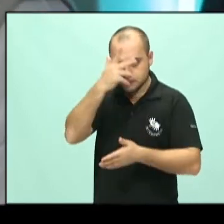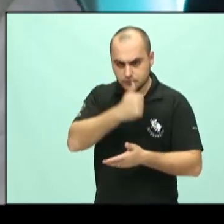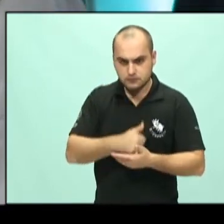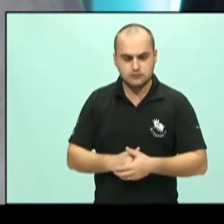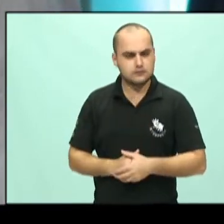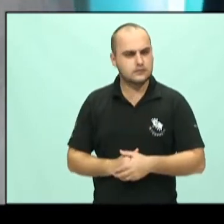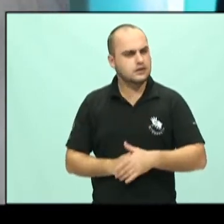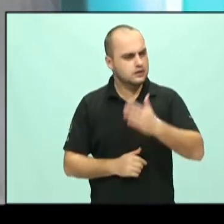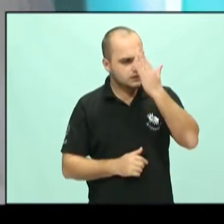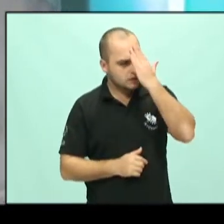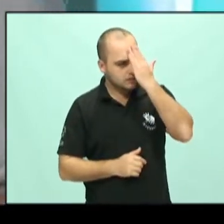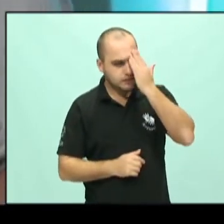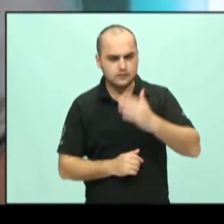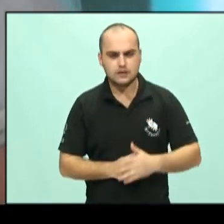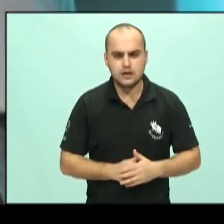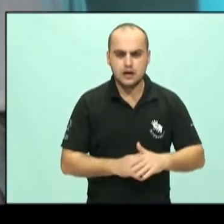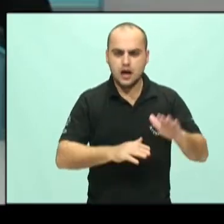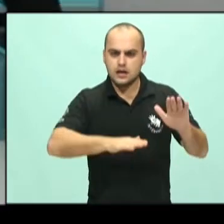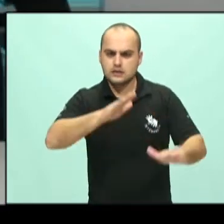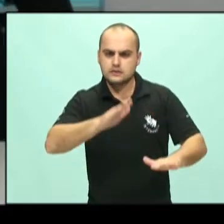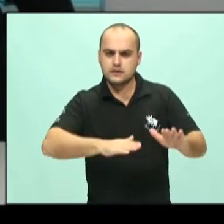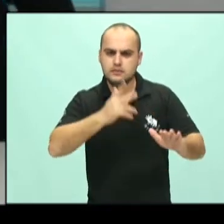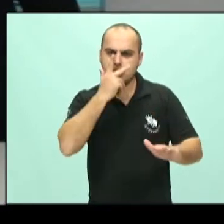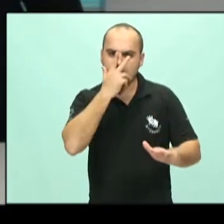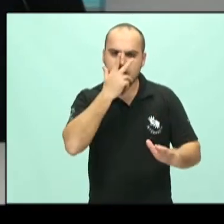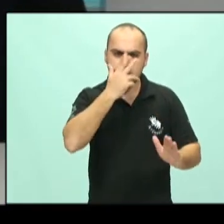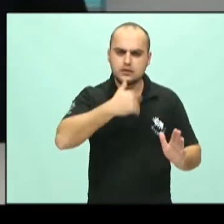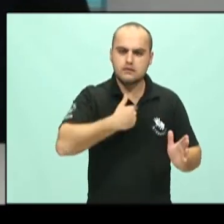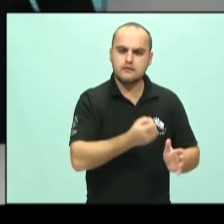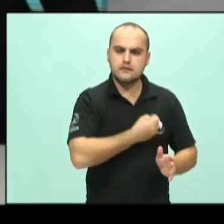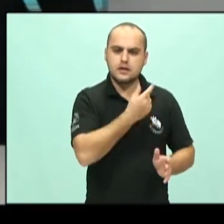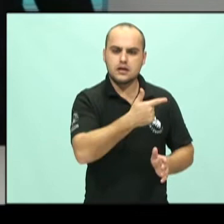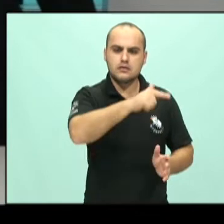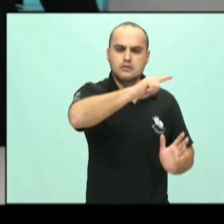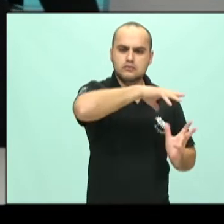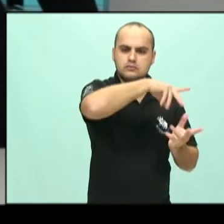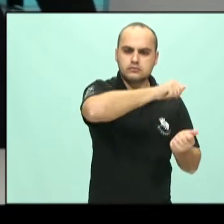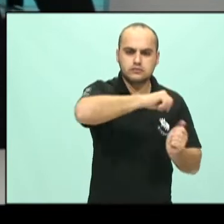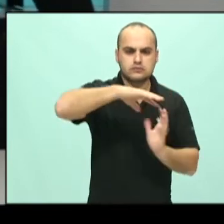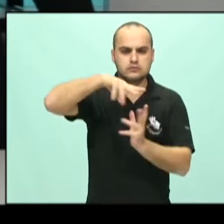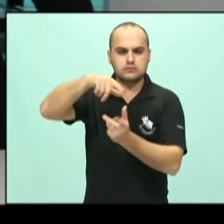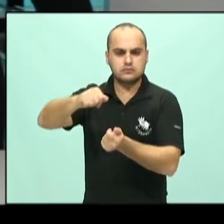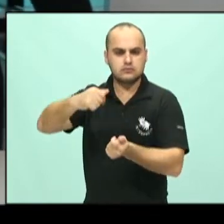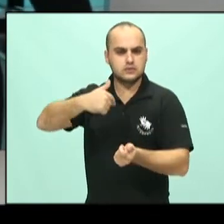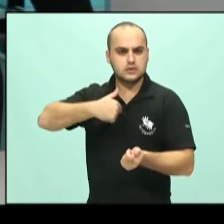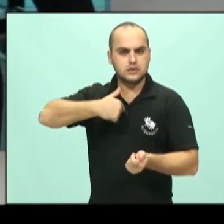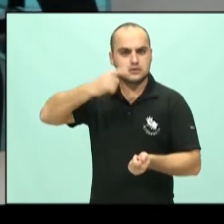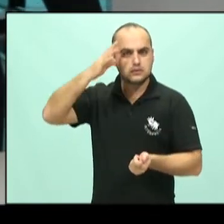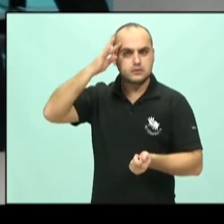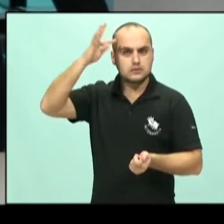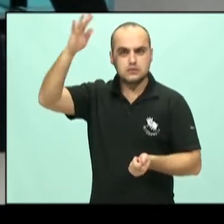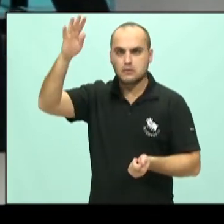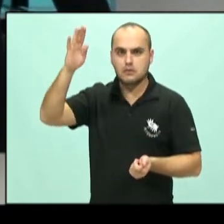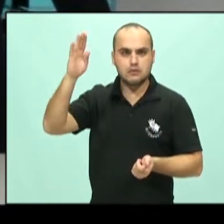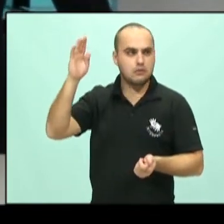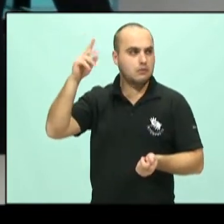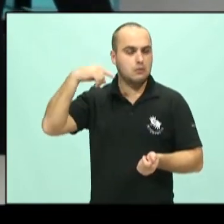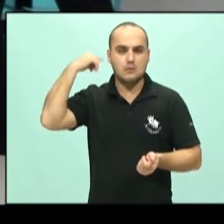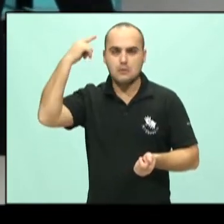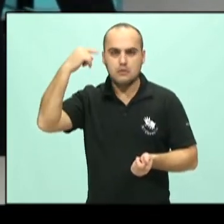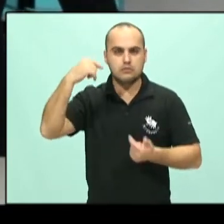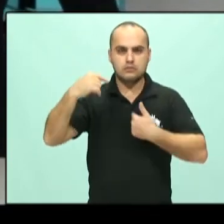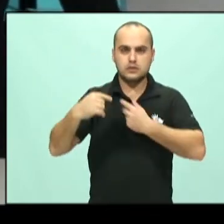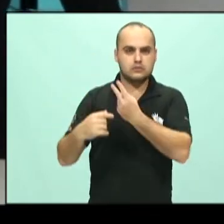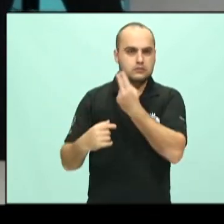Kaia, às vezes eu acho que eu tô vivendo numa realidade alternativa. Eu tive um sonho bizarro ontem. Eu sonhei que eu tinha outro nome, que